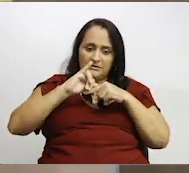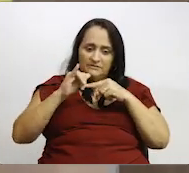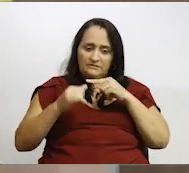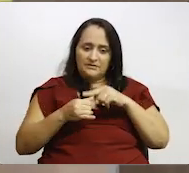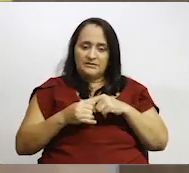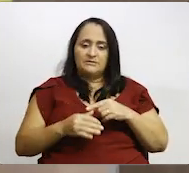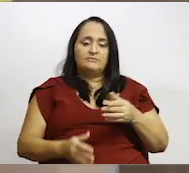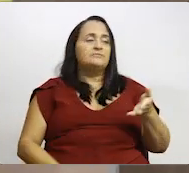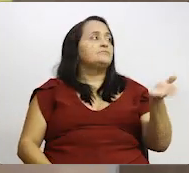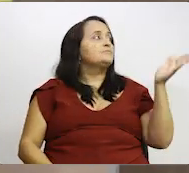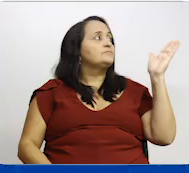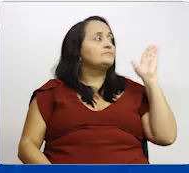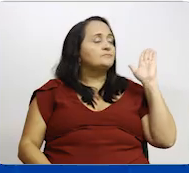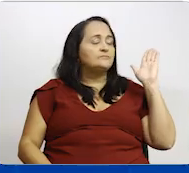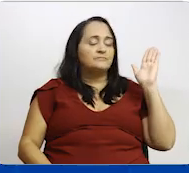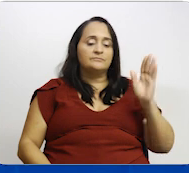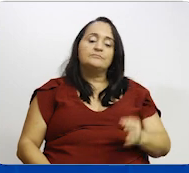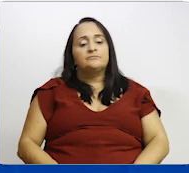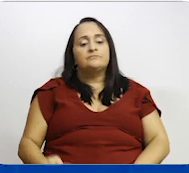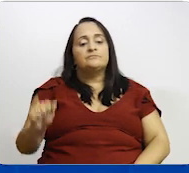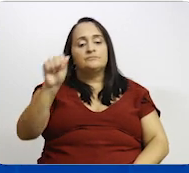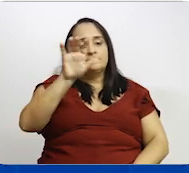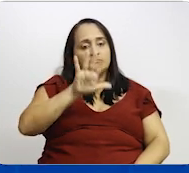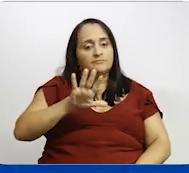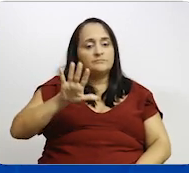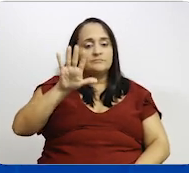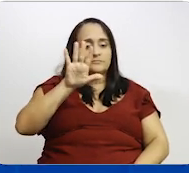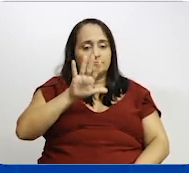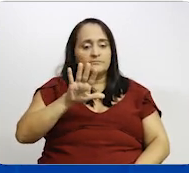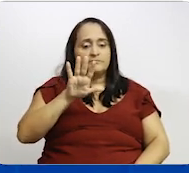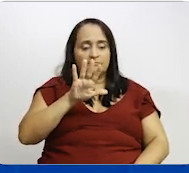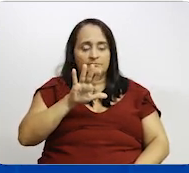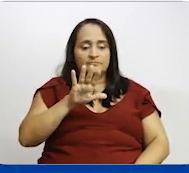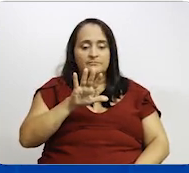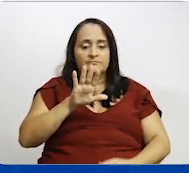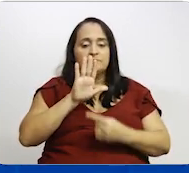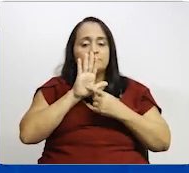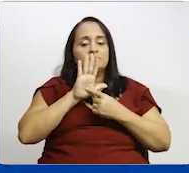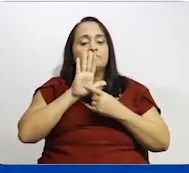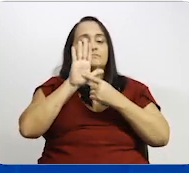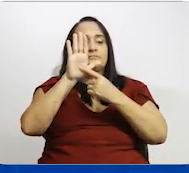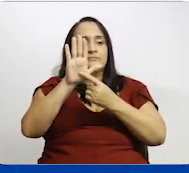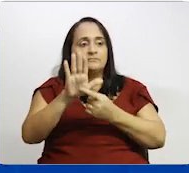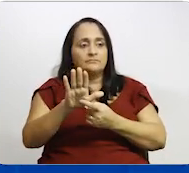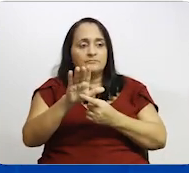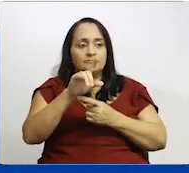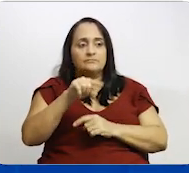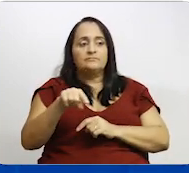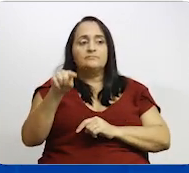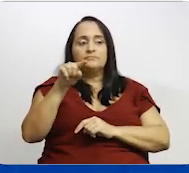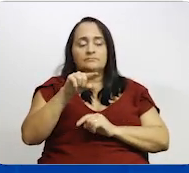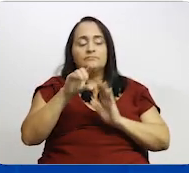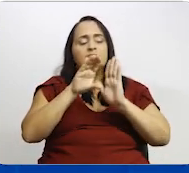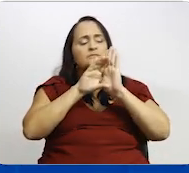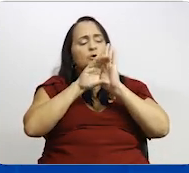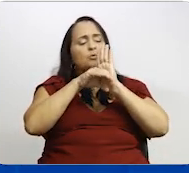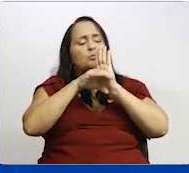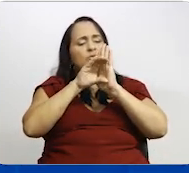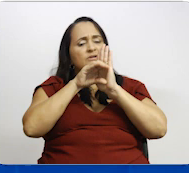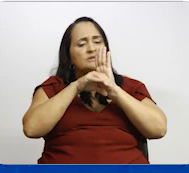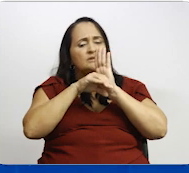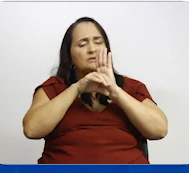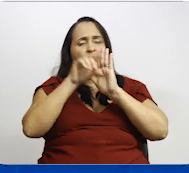as frações, tá? Nesse caso aqui, eu quero trazer para vocês, mais uma vez, o conceito do que